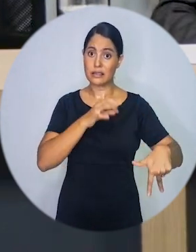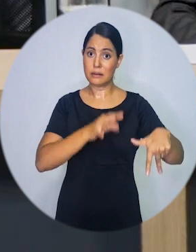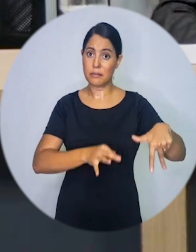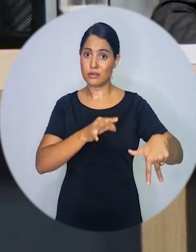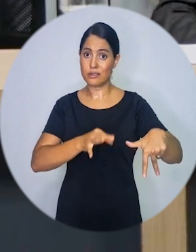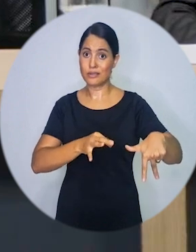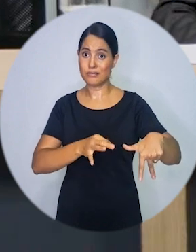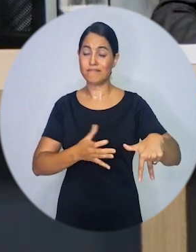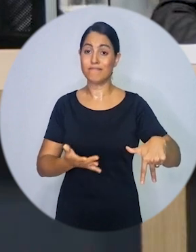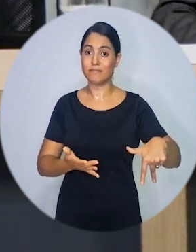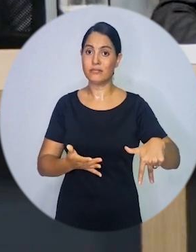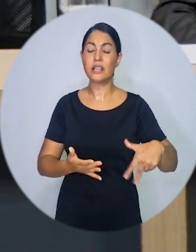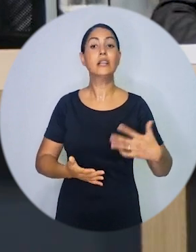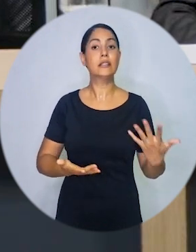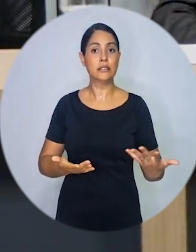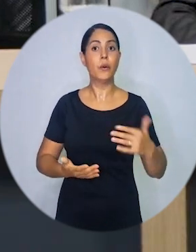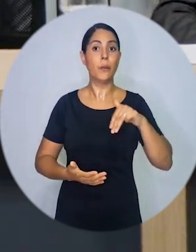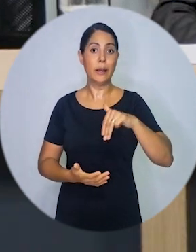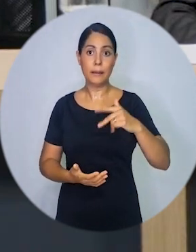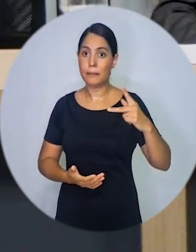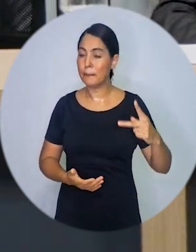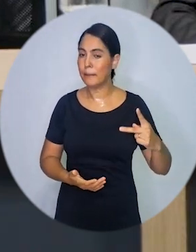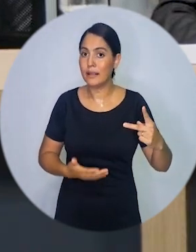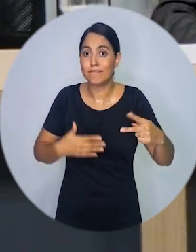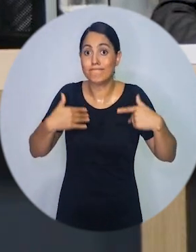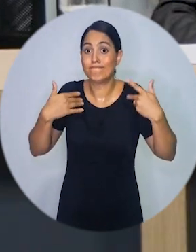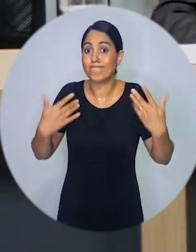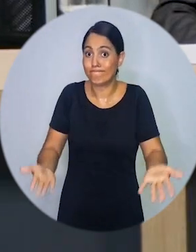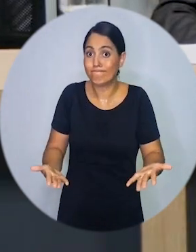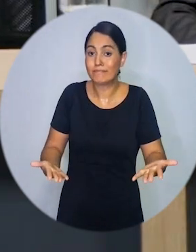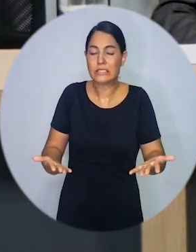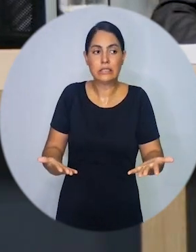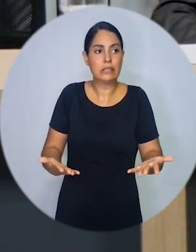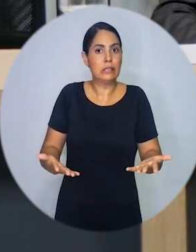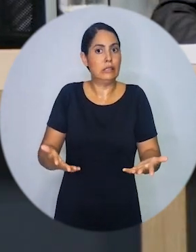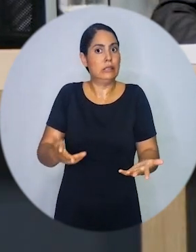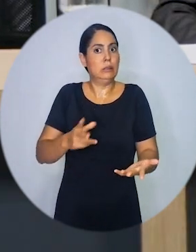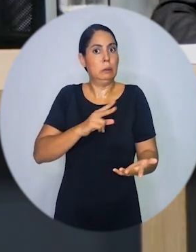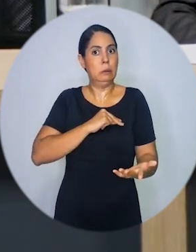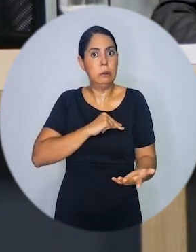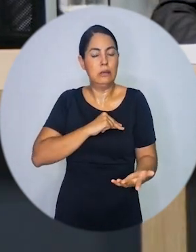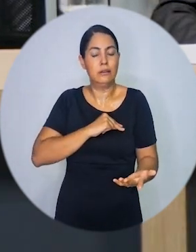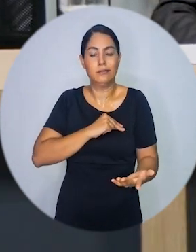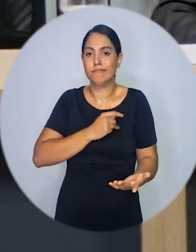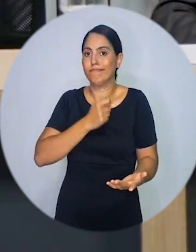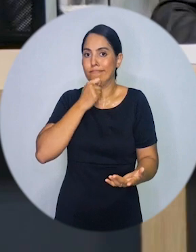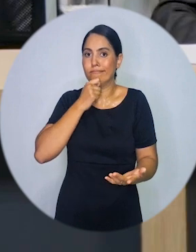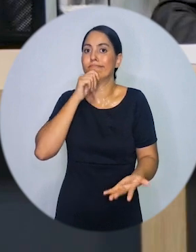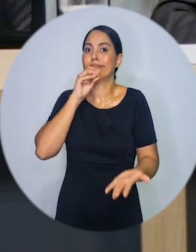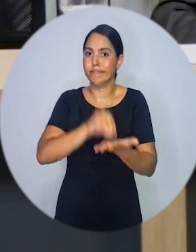na advocacia, para nós na magistratura. O Ministério Público, então,